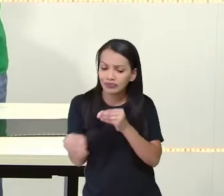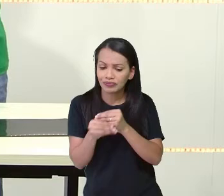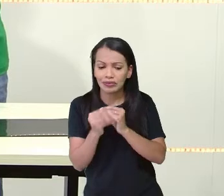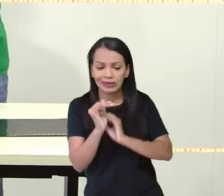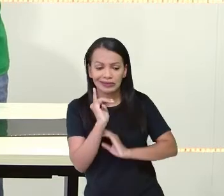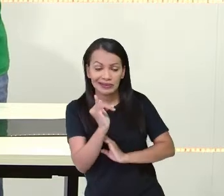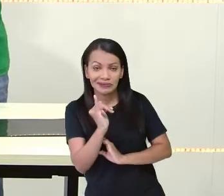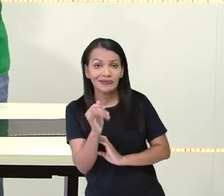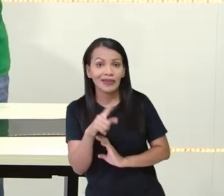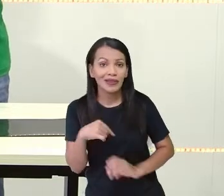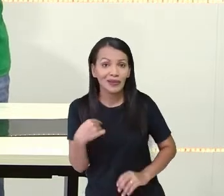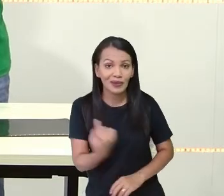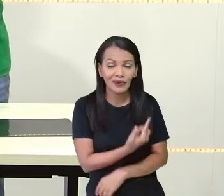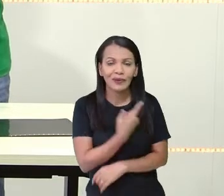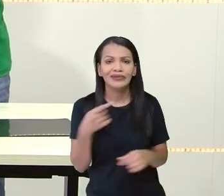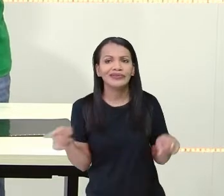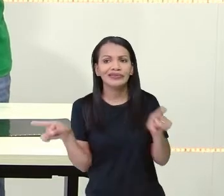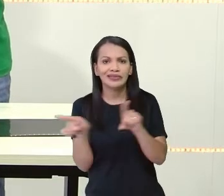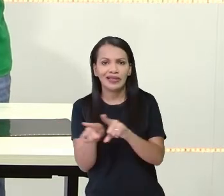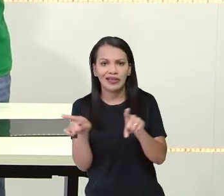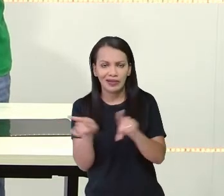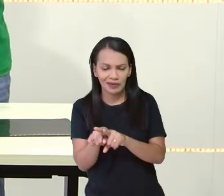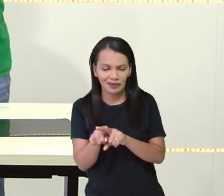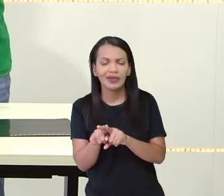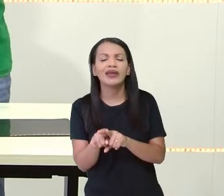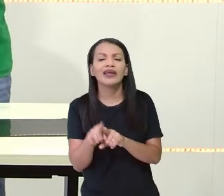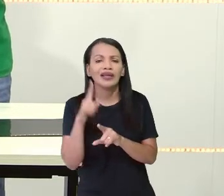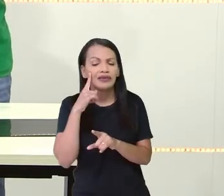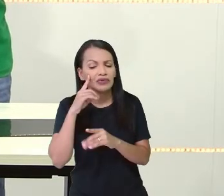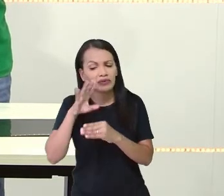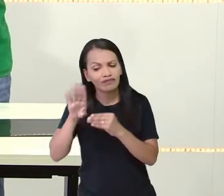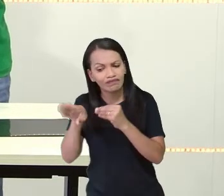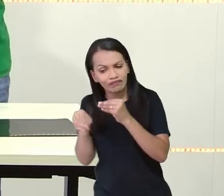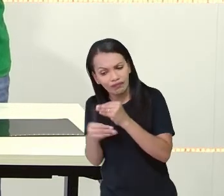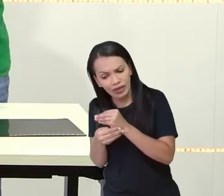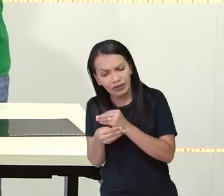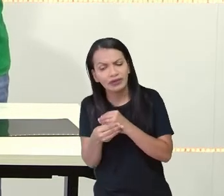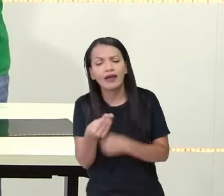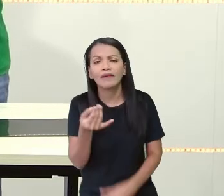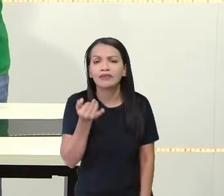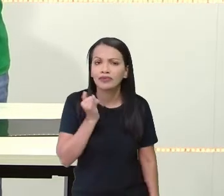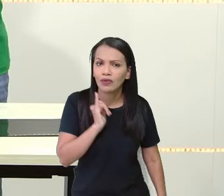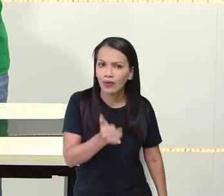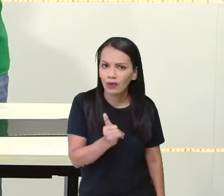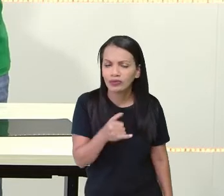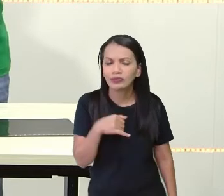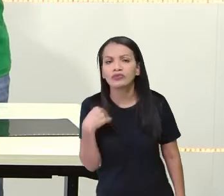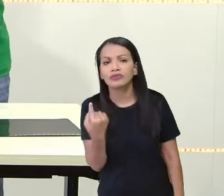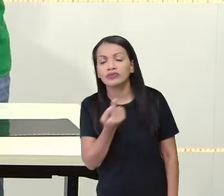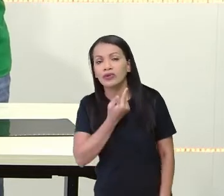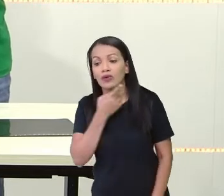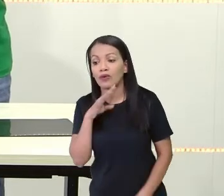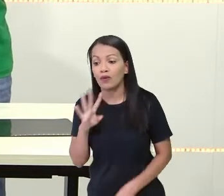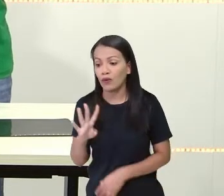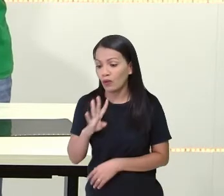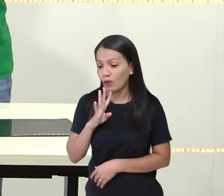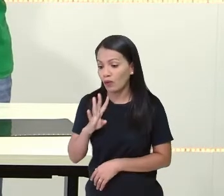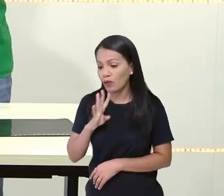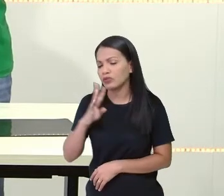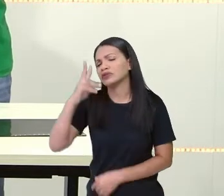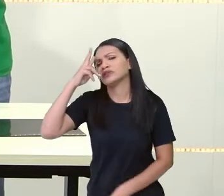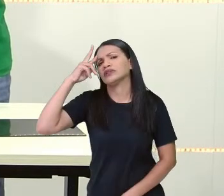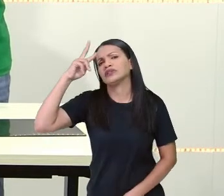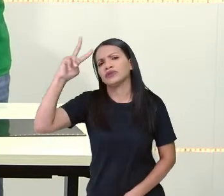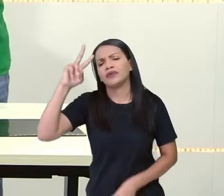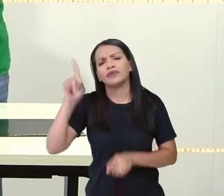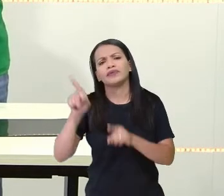também trouxemos o nosso pontinho, aumentamos o nosso pontinho. À medida que a gente conhece as histórias, que a gente